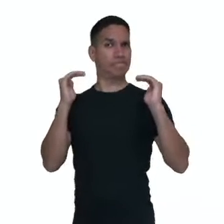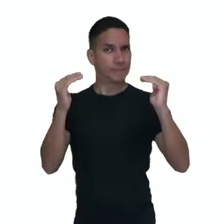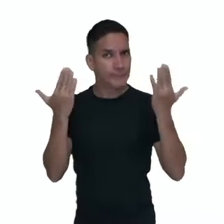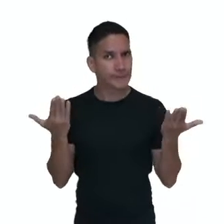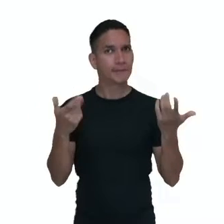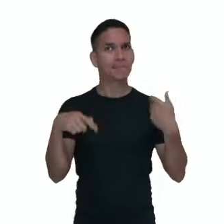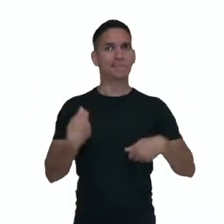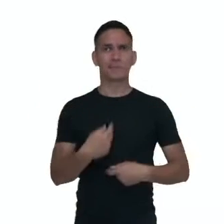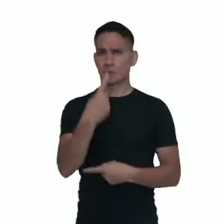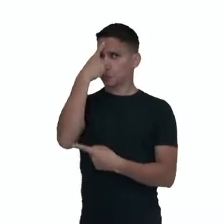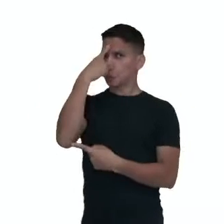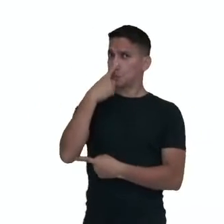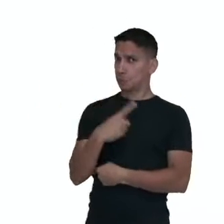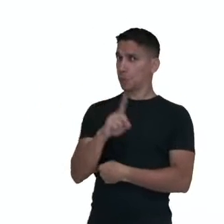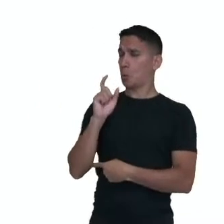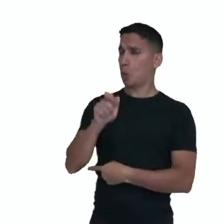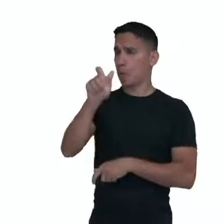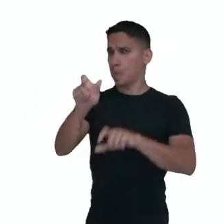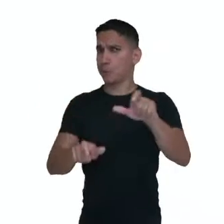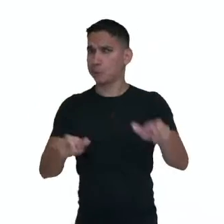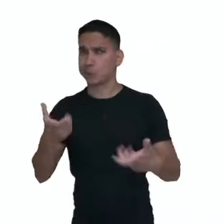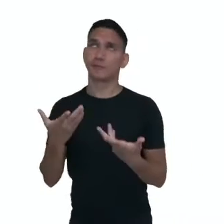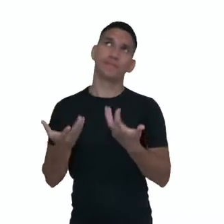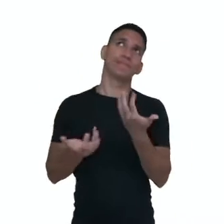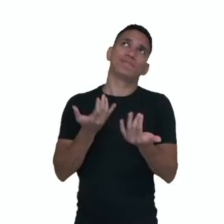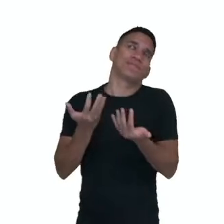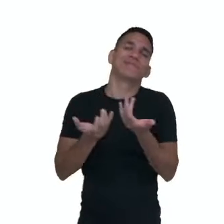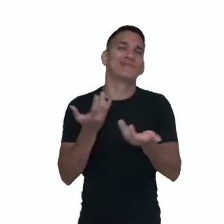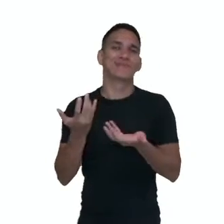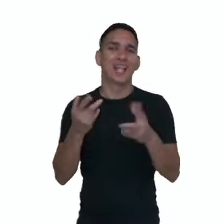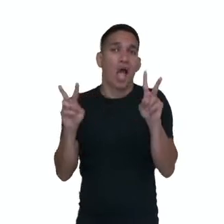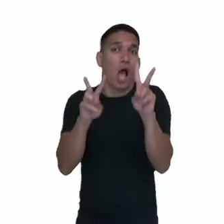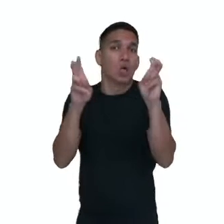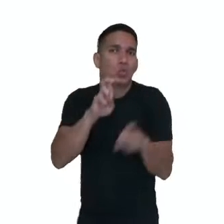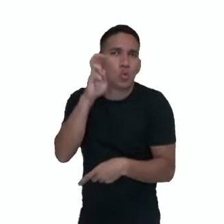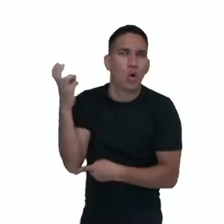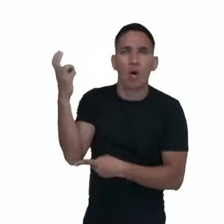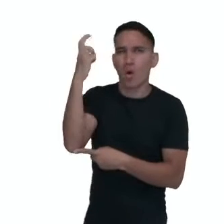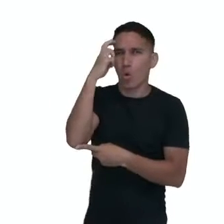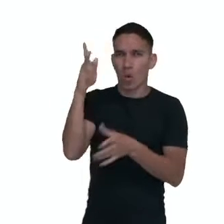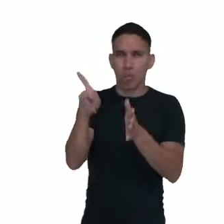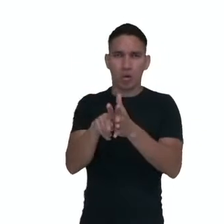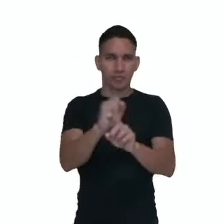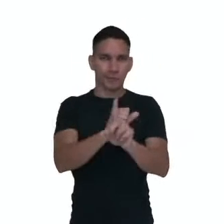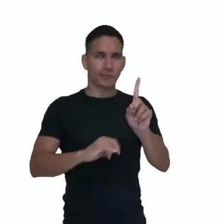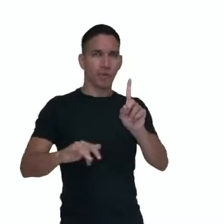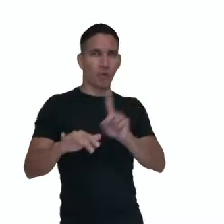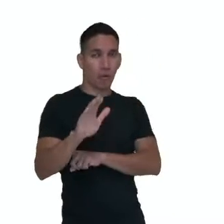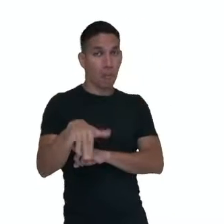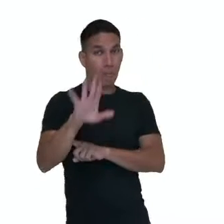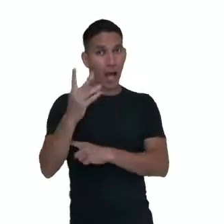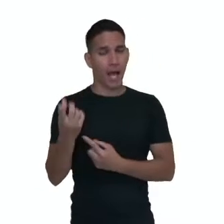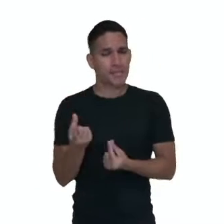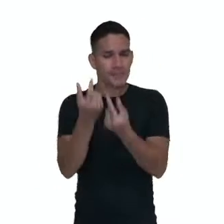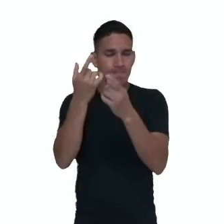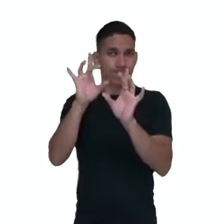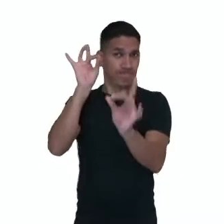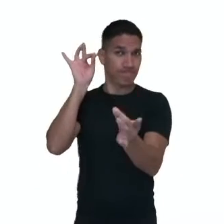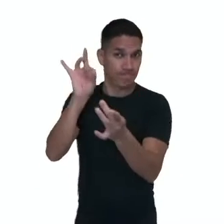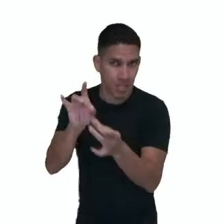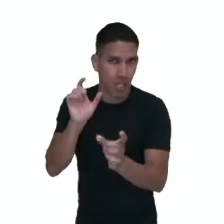um perfil, ou melhor, uma questão cultural e socioeconômica mais